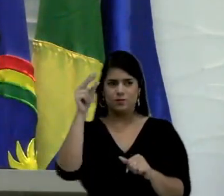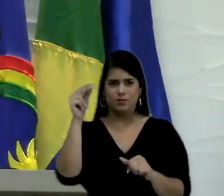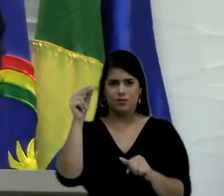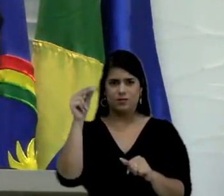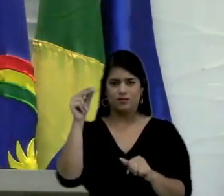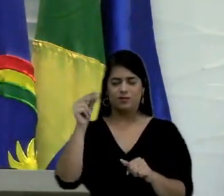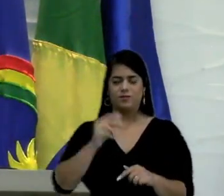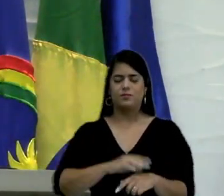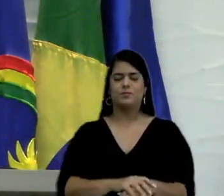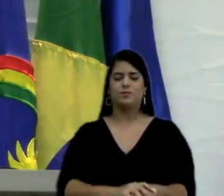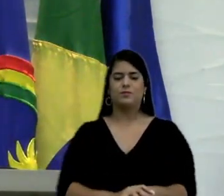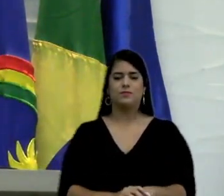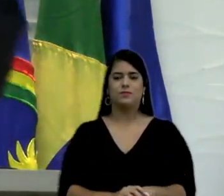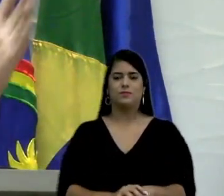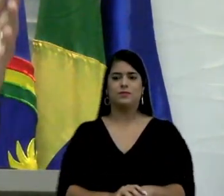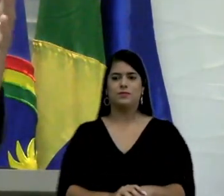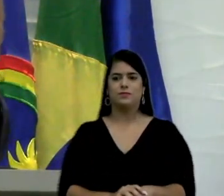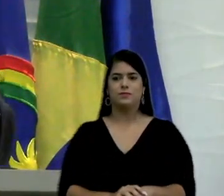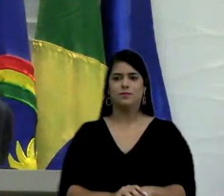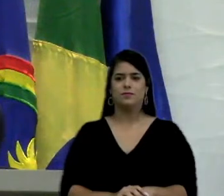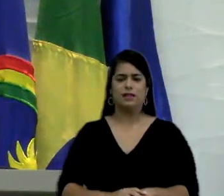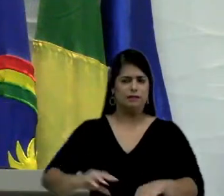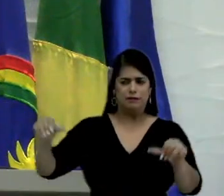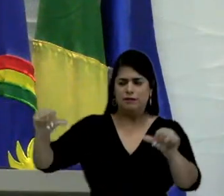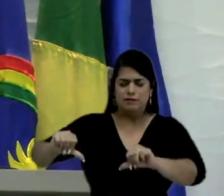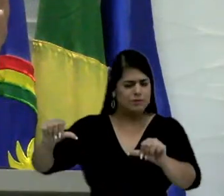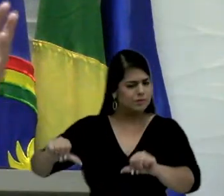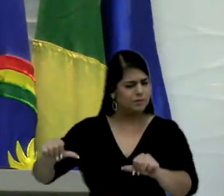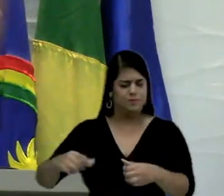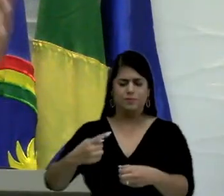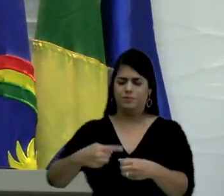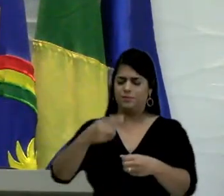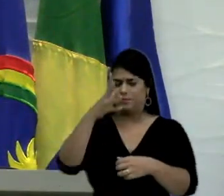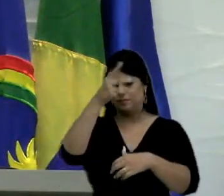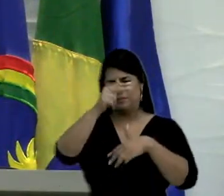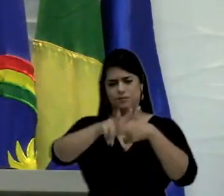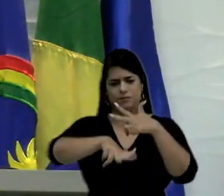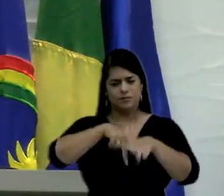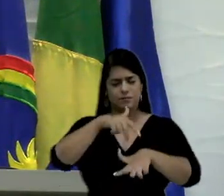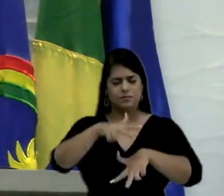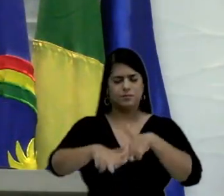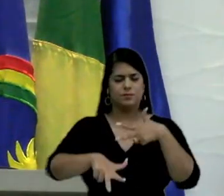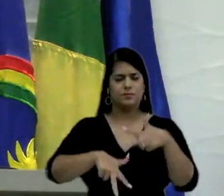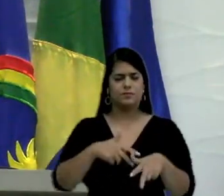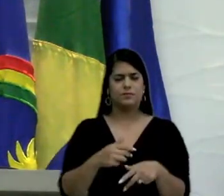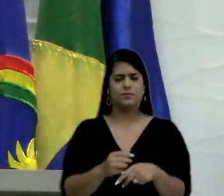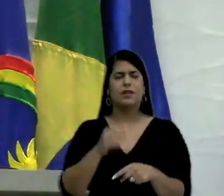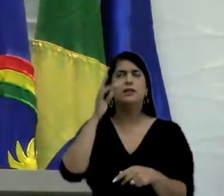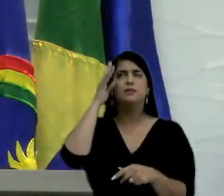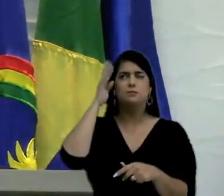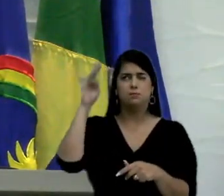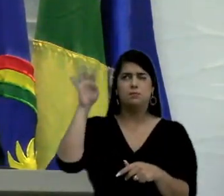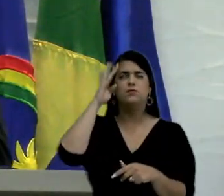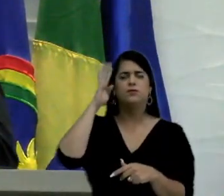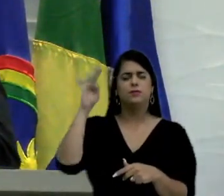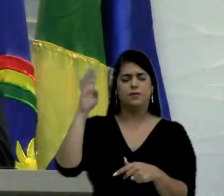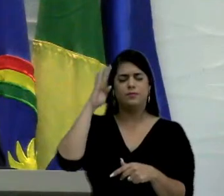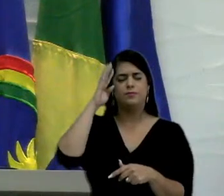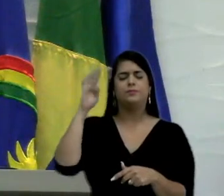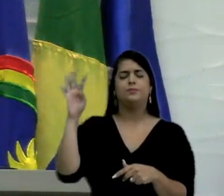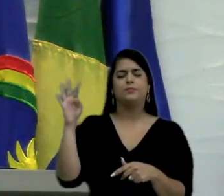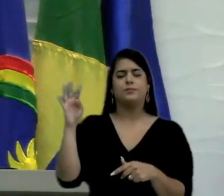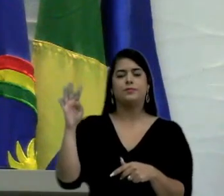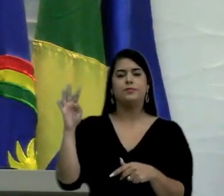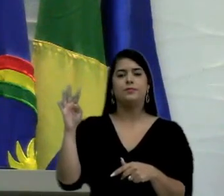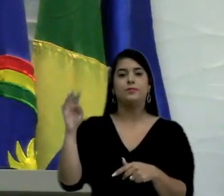um uma coisa assim calamitosa dentro do dentro de São betun Mas vamos dizer que esse povo assumisse novamente